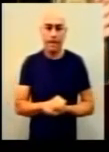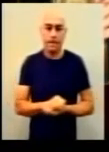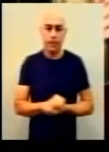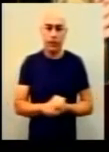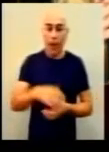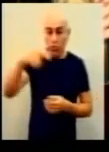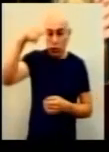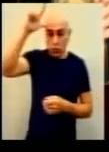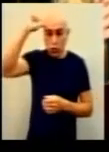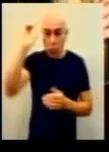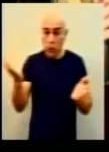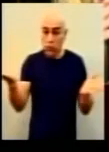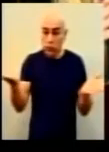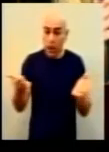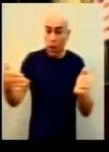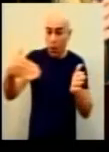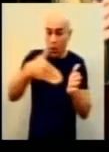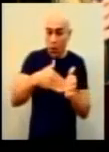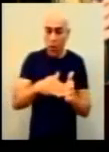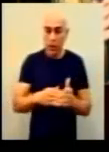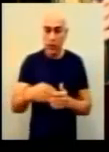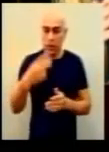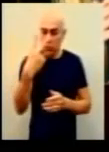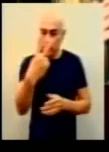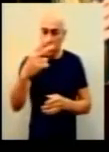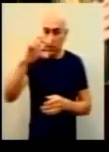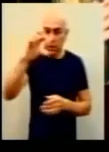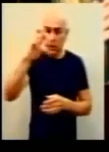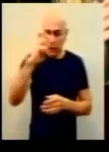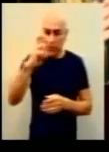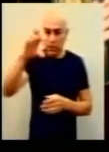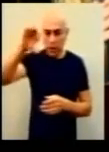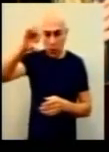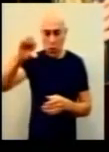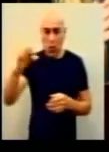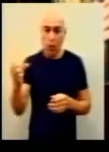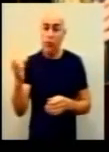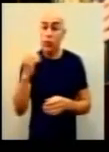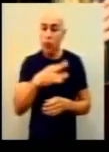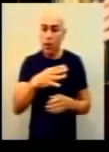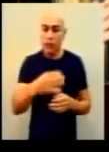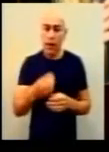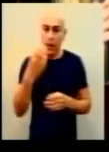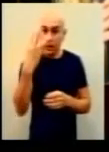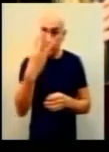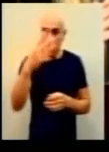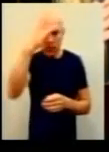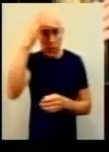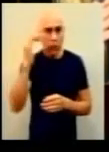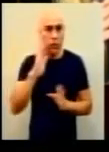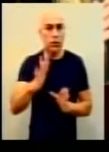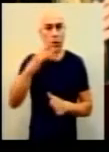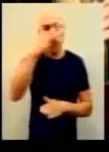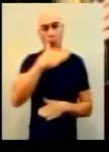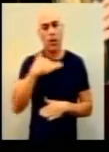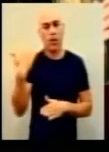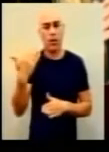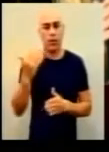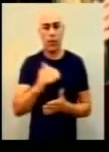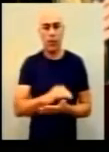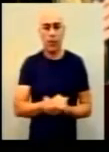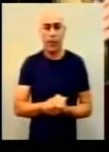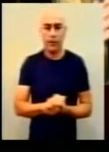De ontem para hoje, então, nós temos 259 casos confirmados, novos casos, e 3 novos óbitos confirmados.